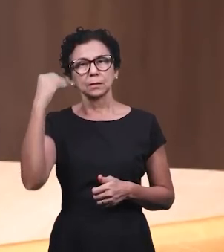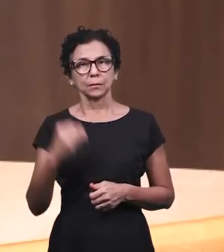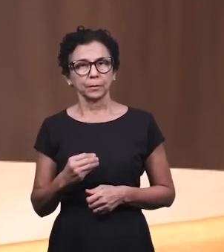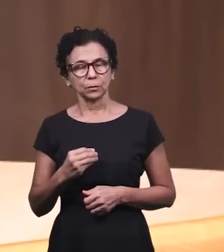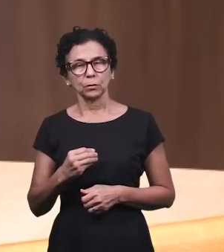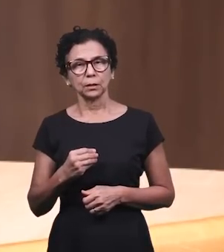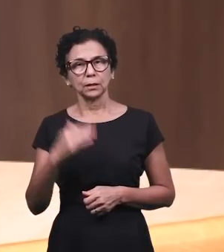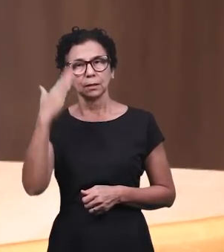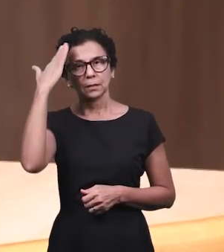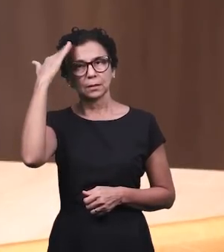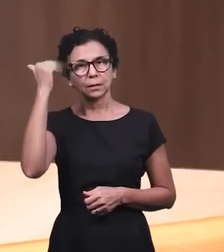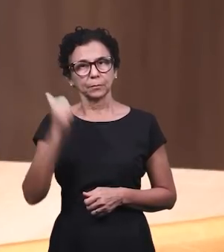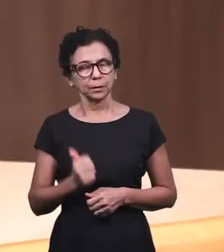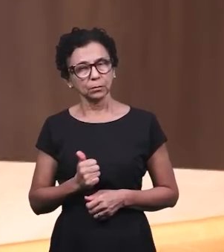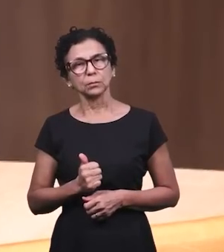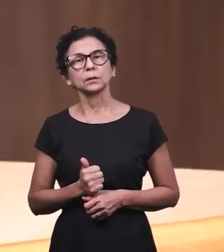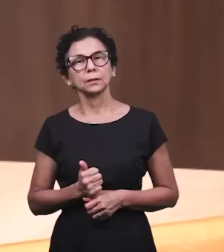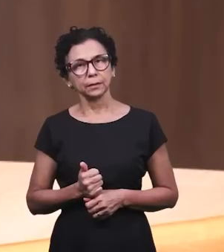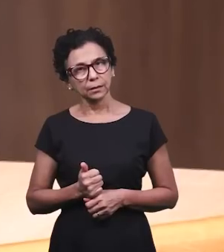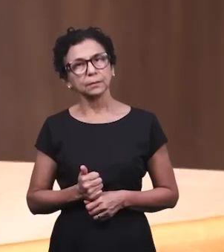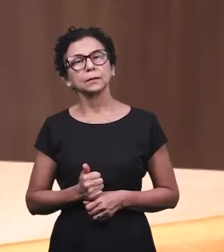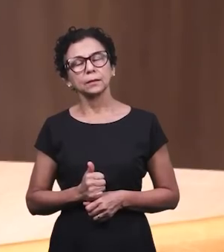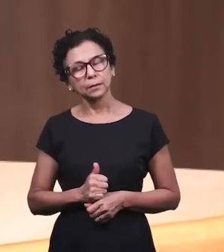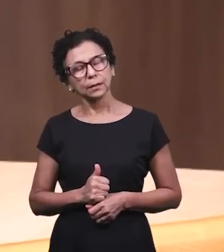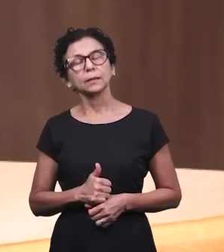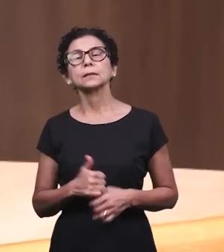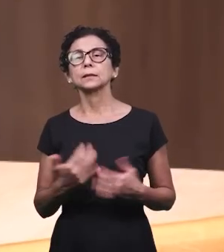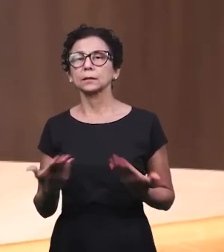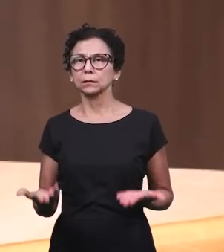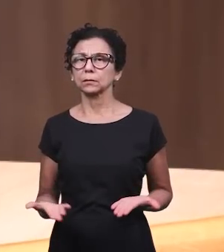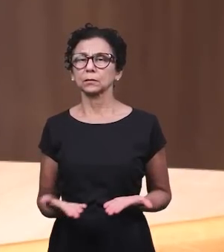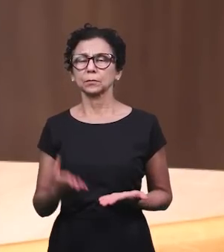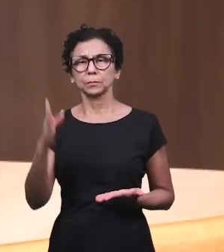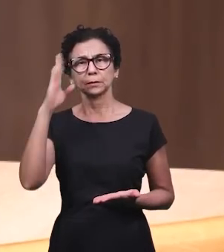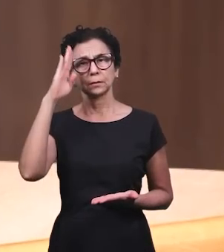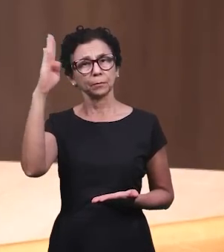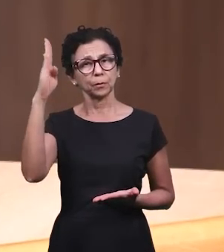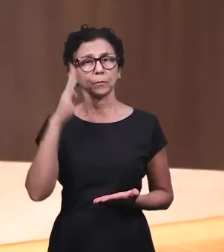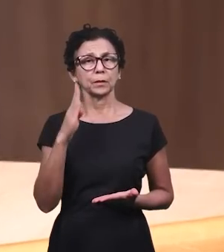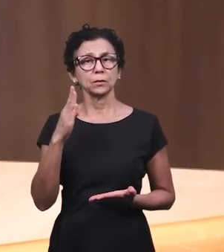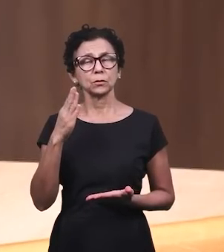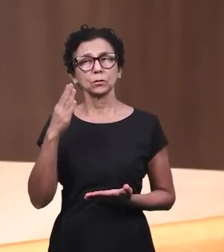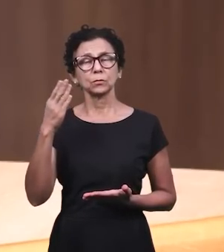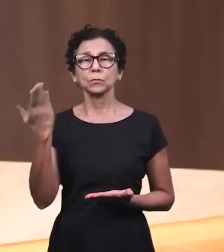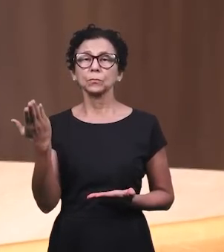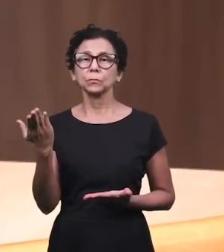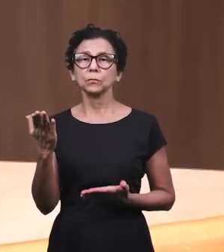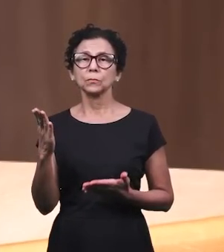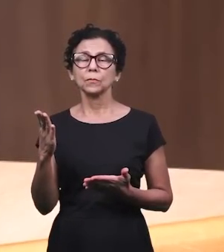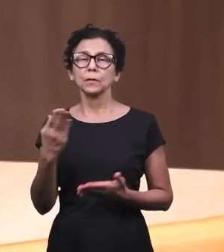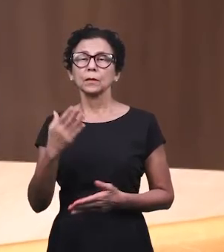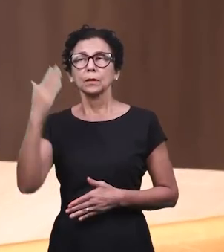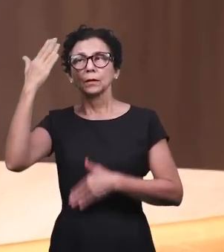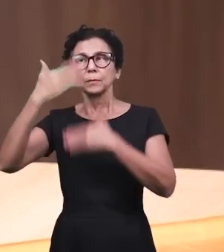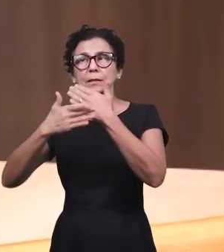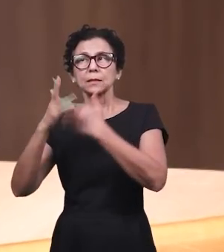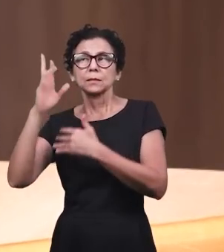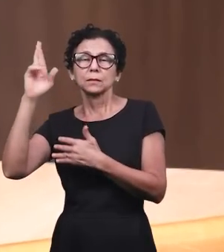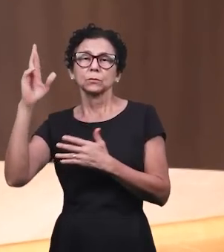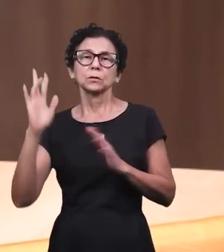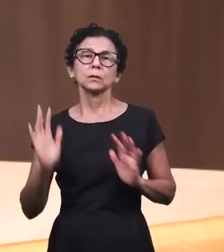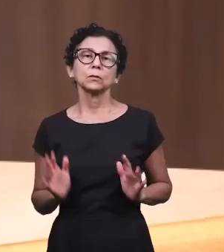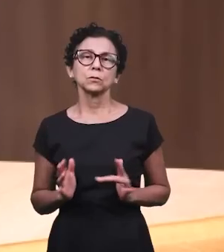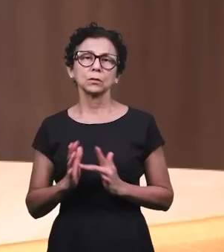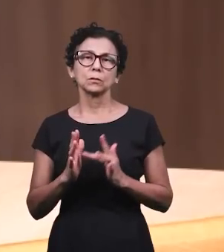que precisam ser resolvidos, lógico, com a presença do Senhor, mas a porta fechada, para não expor